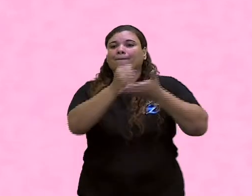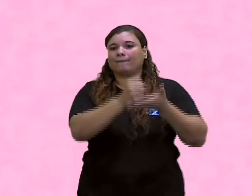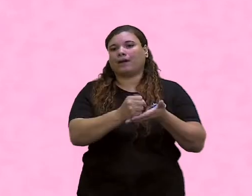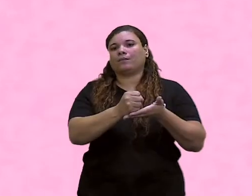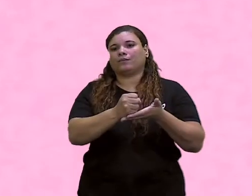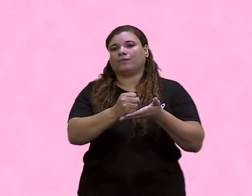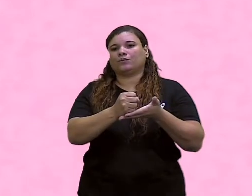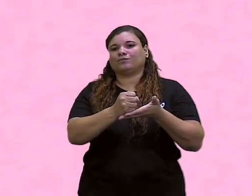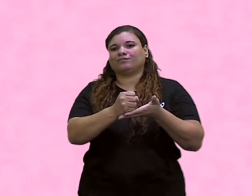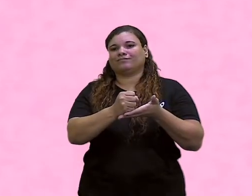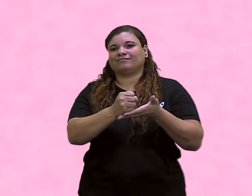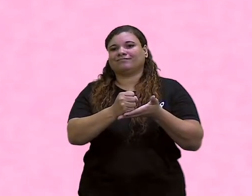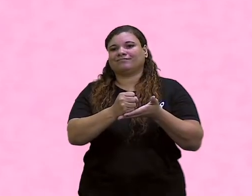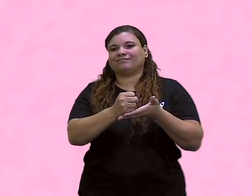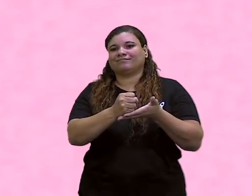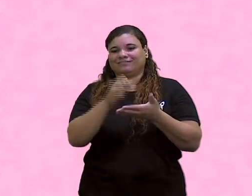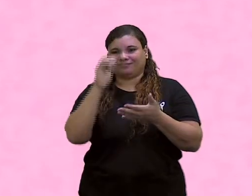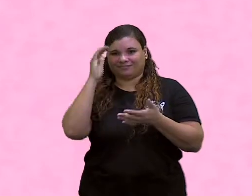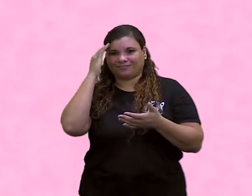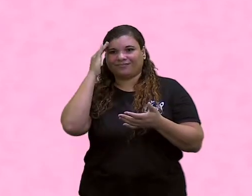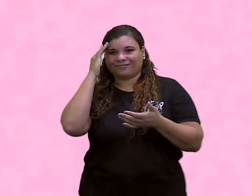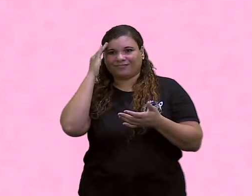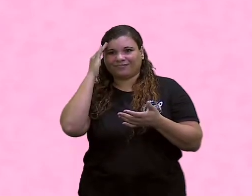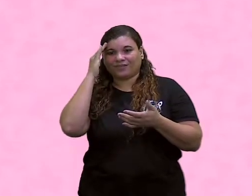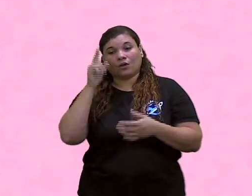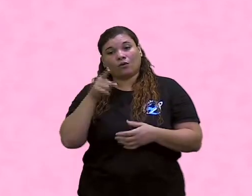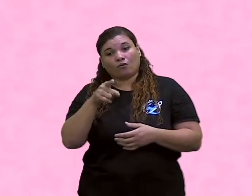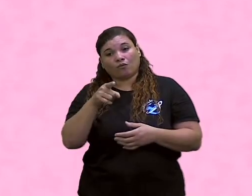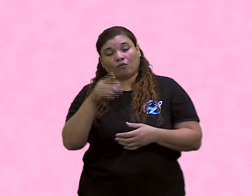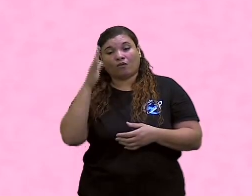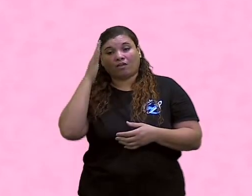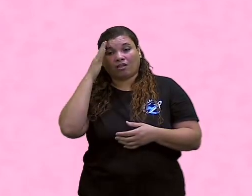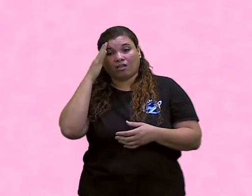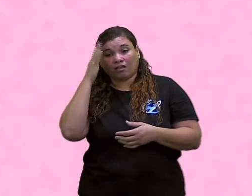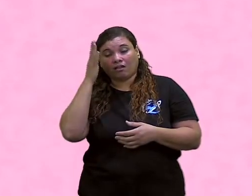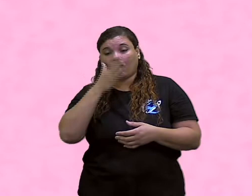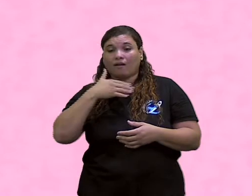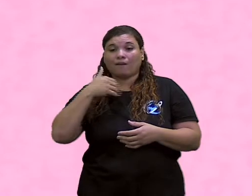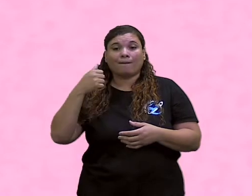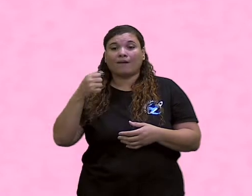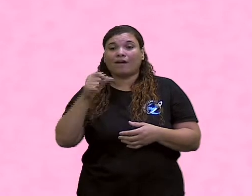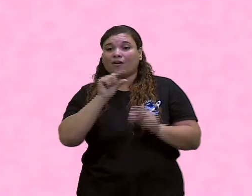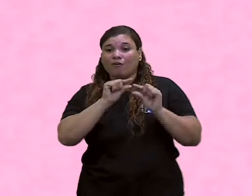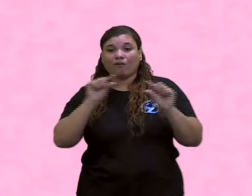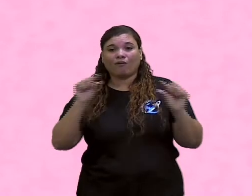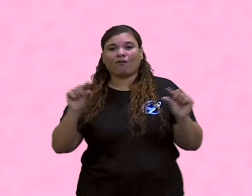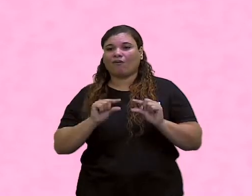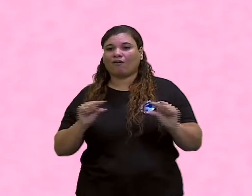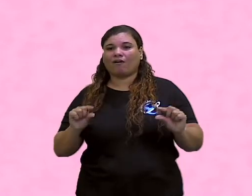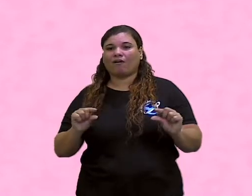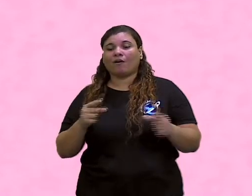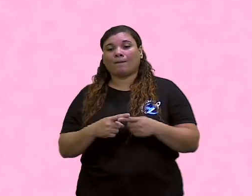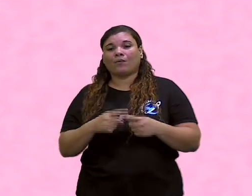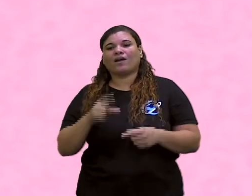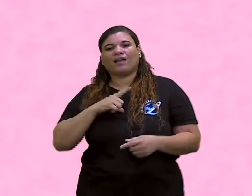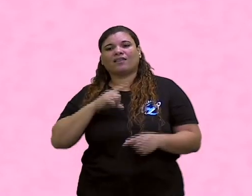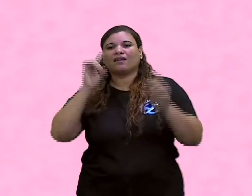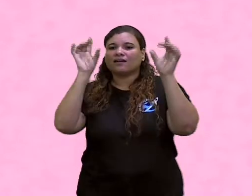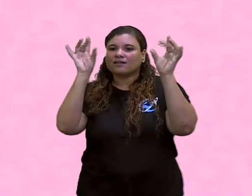informações. Mas é importante, estudante, você entender o seguinte: quando eu digo